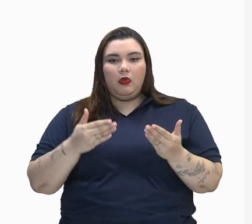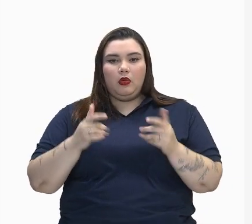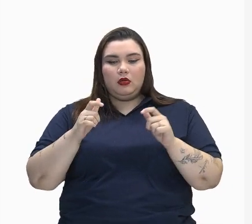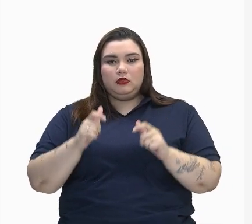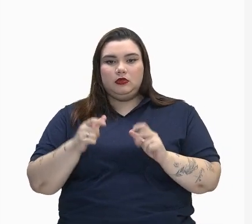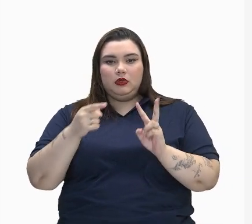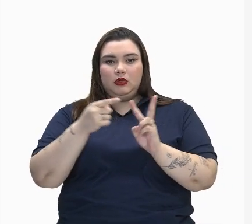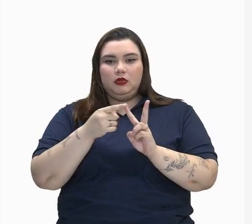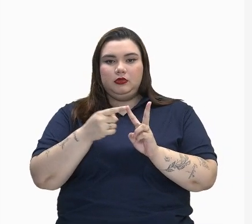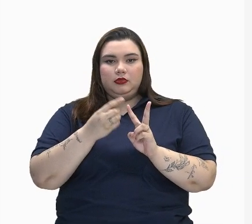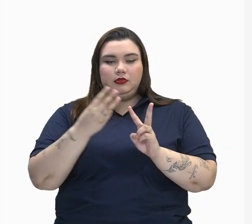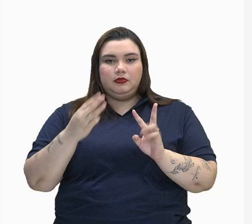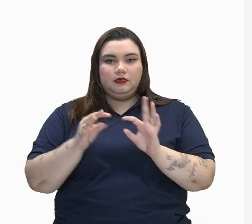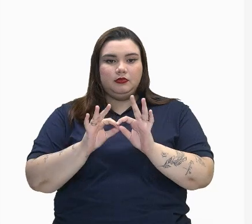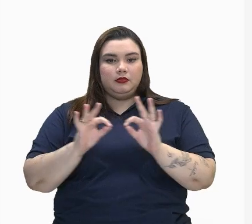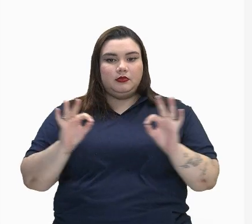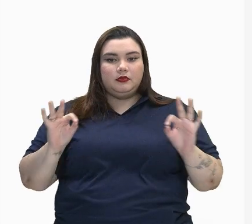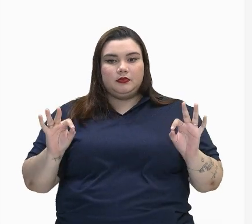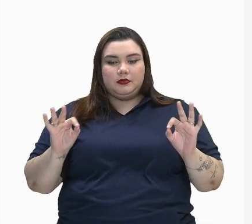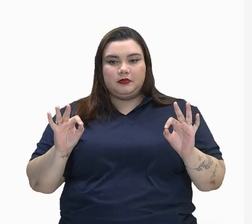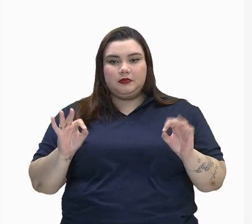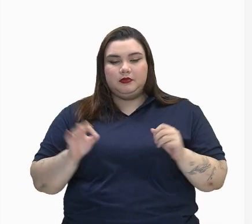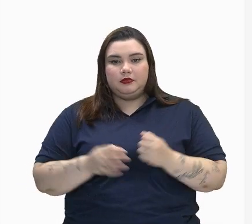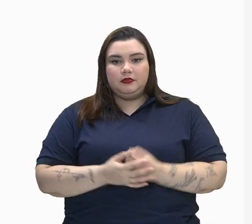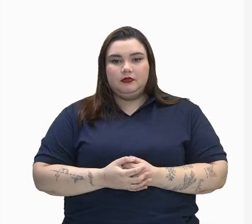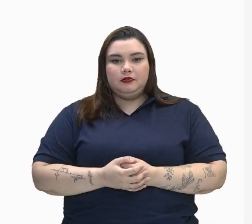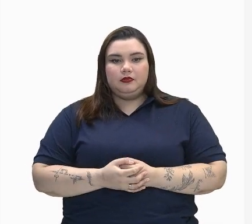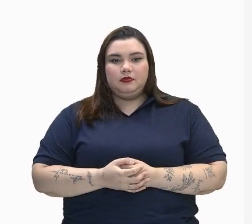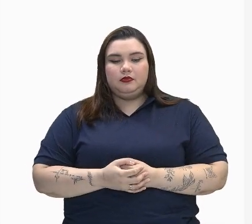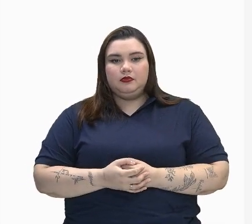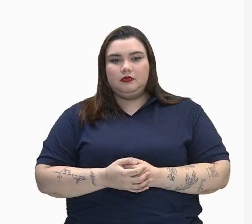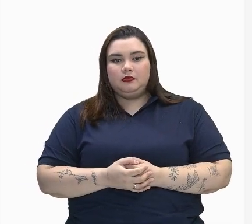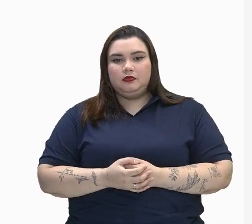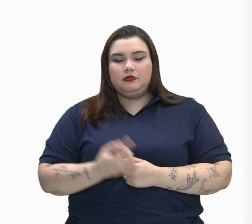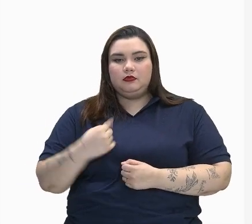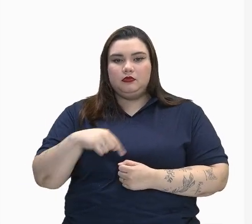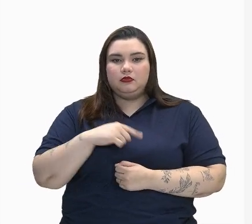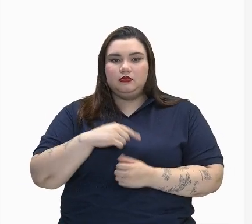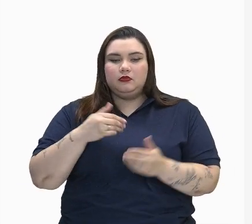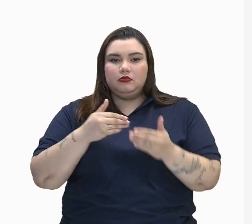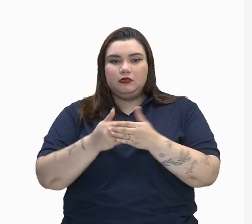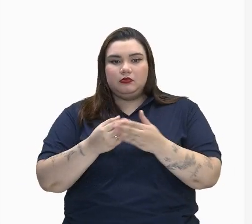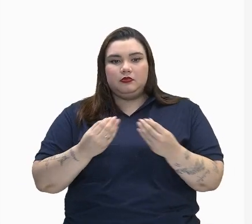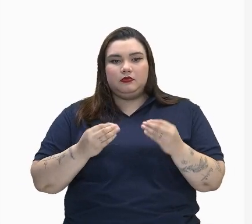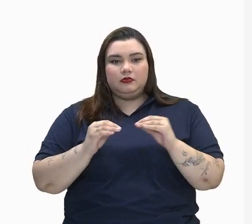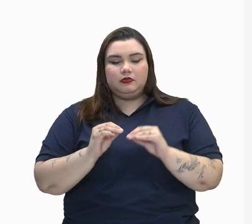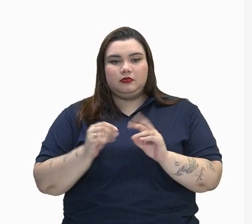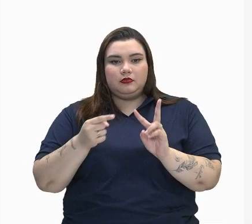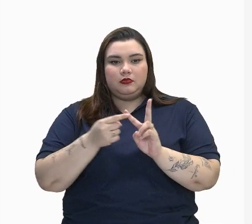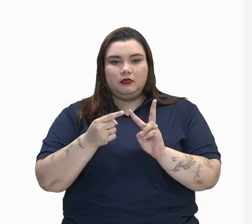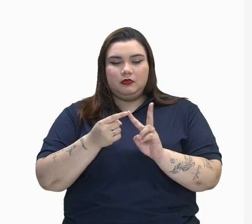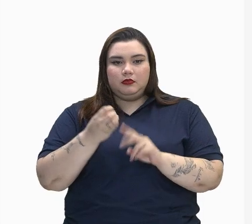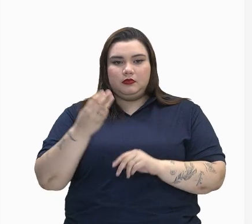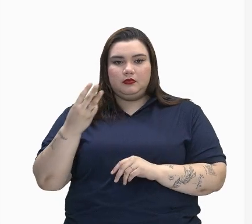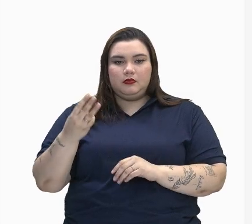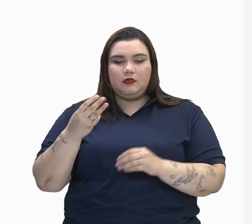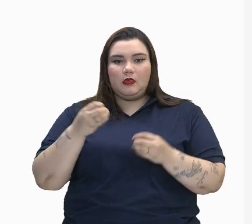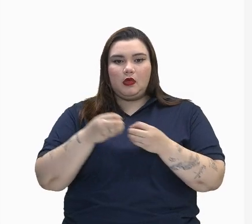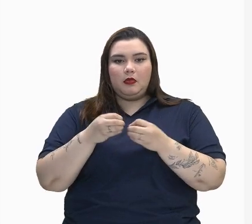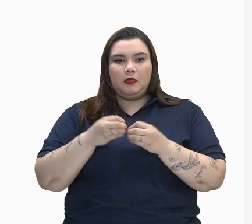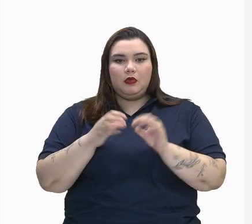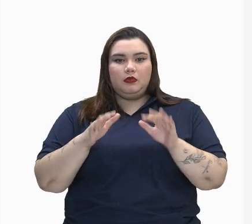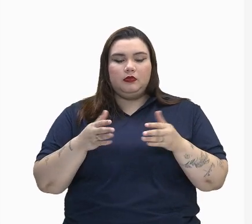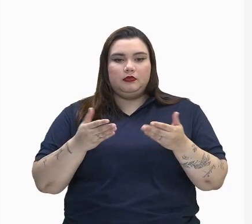da raiz de 3 na reta numérica? Ora, você vai fazer por aproximação. A raiz de 3 está próxima de